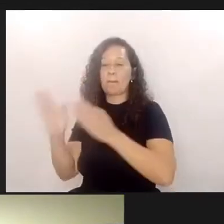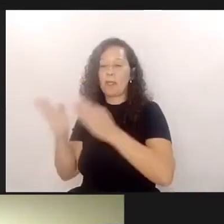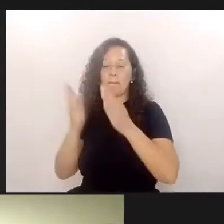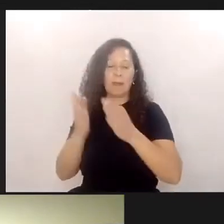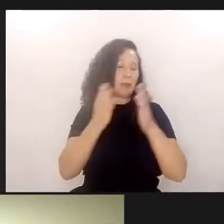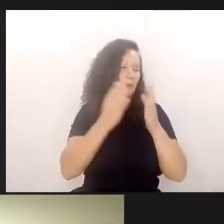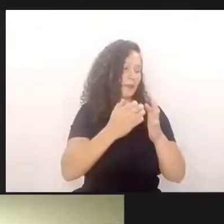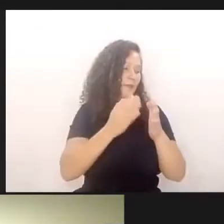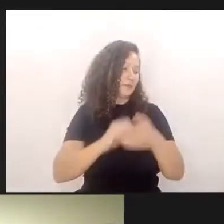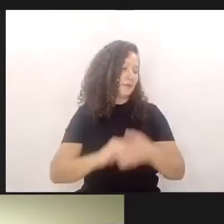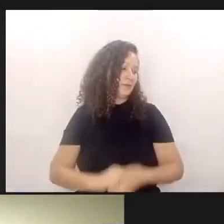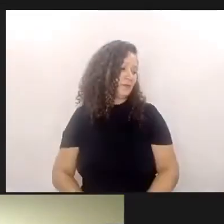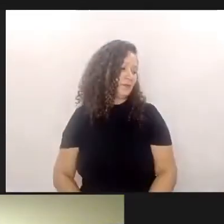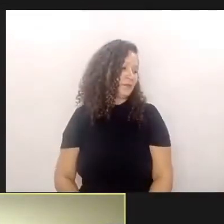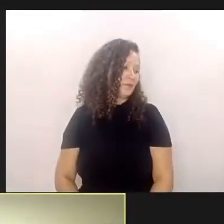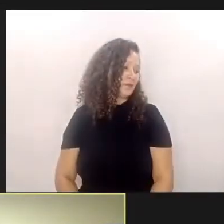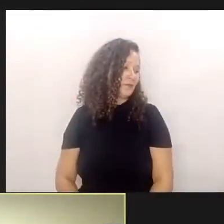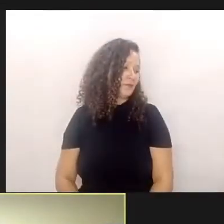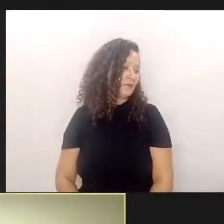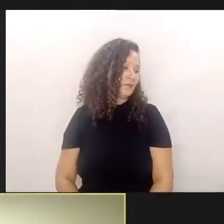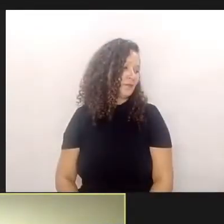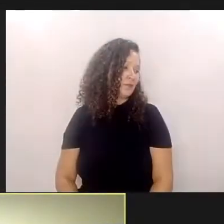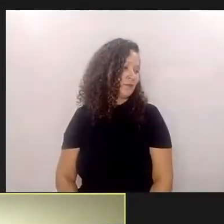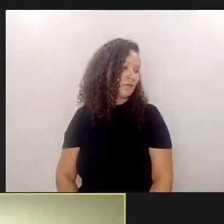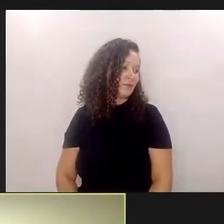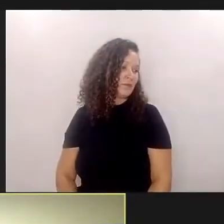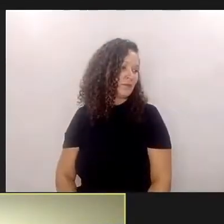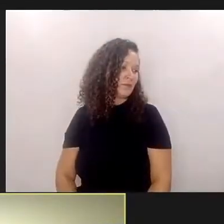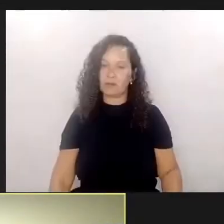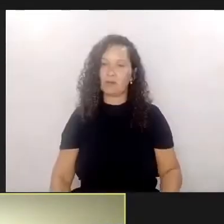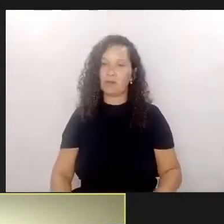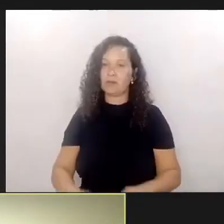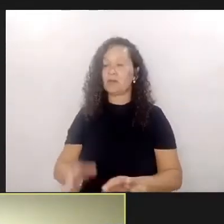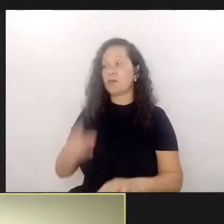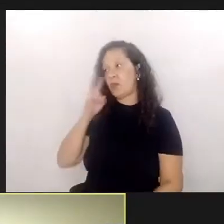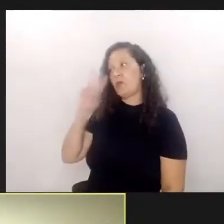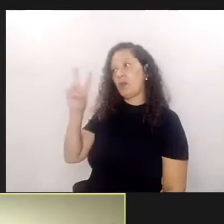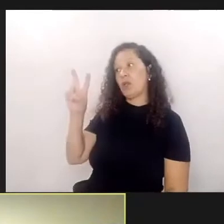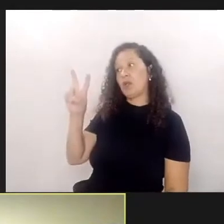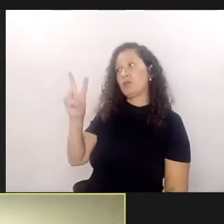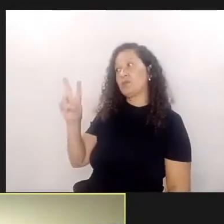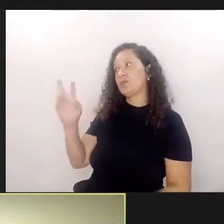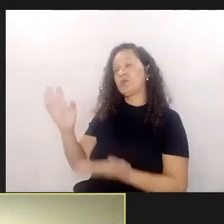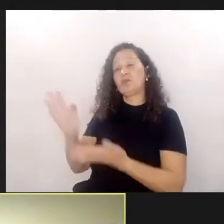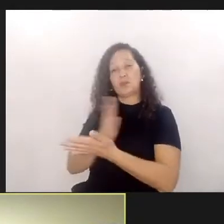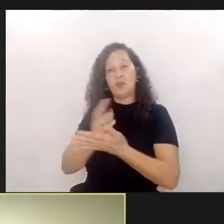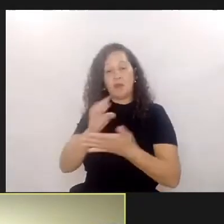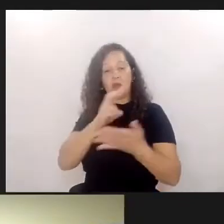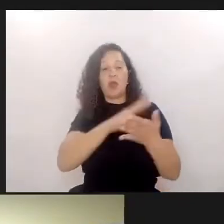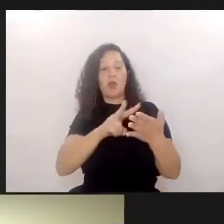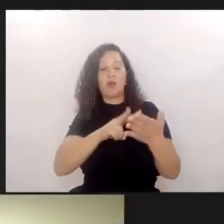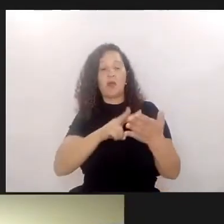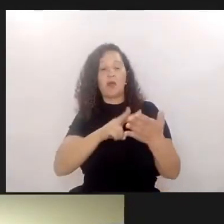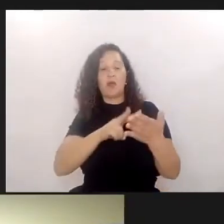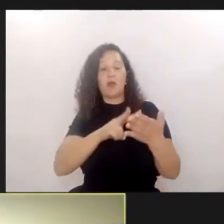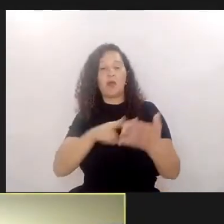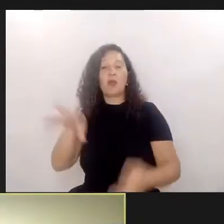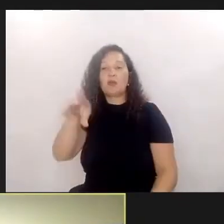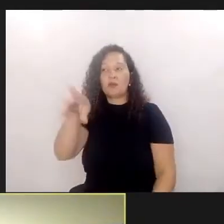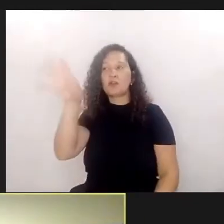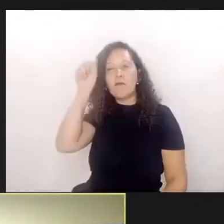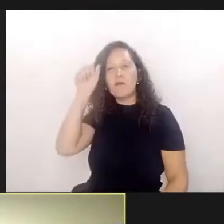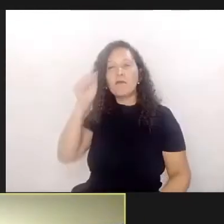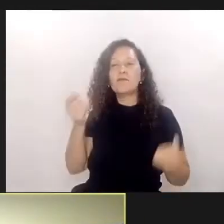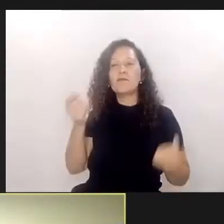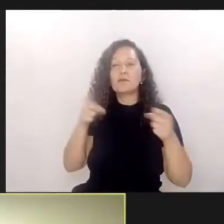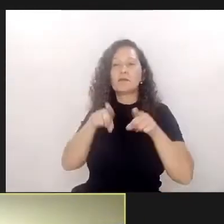para facilitar? Talvez. Eu leio em voz alta, você está me acompanhando, e assim as pessoas podem ouvir